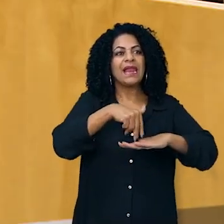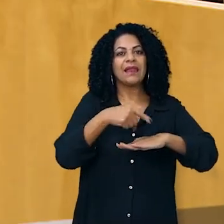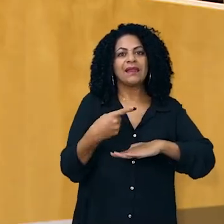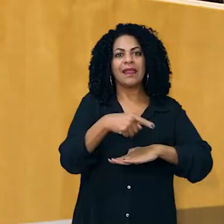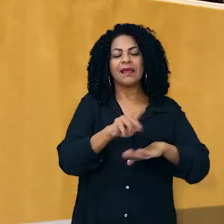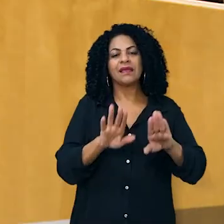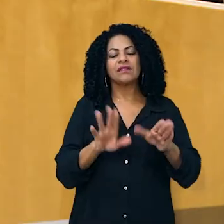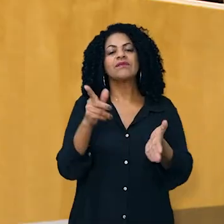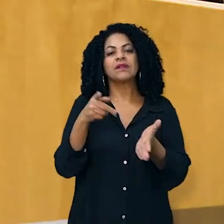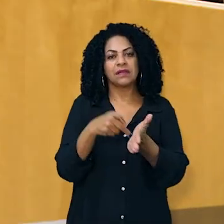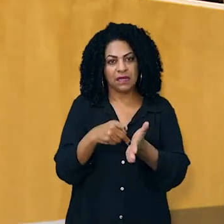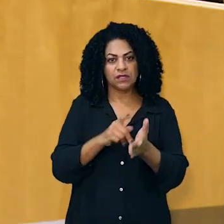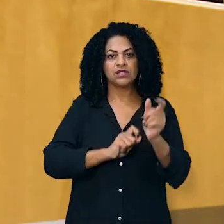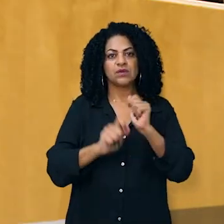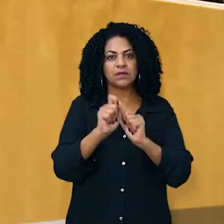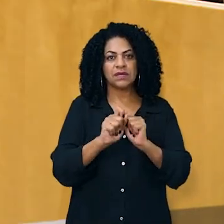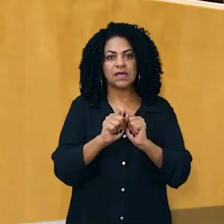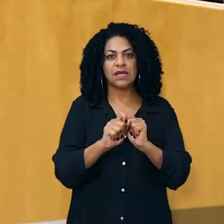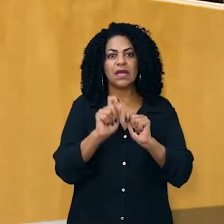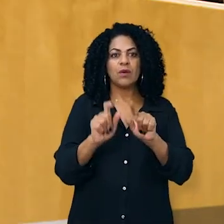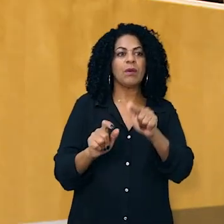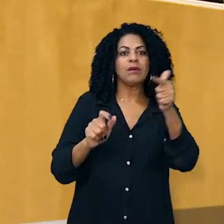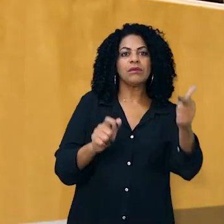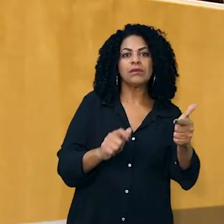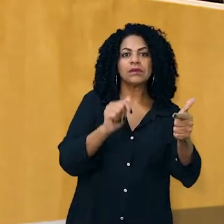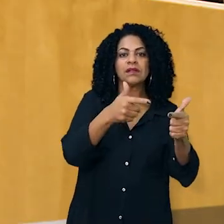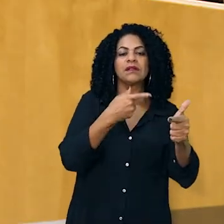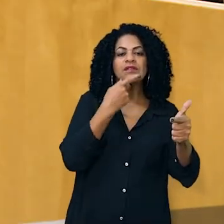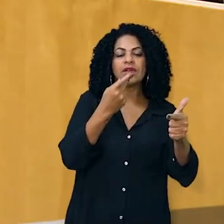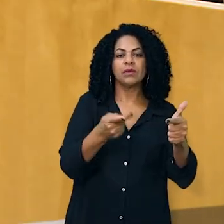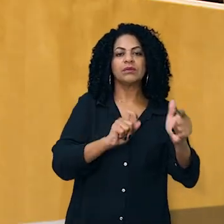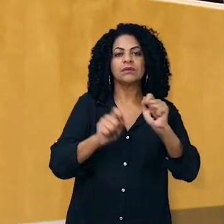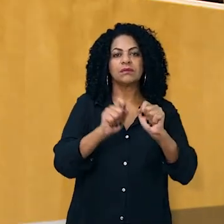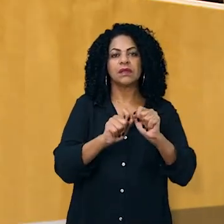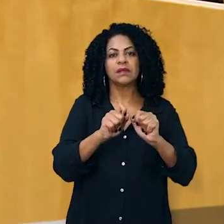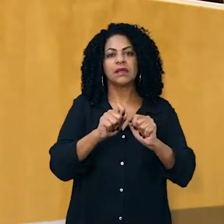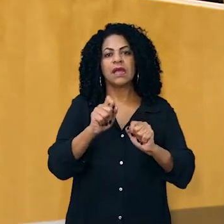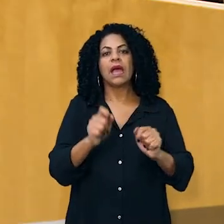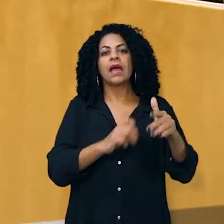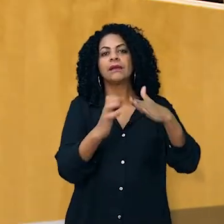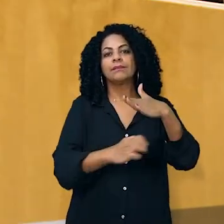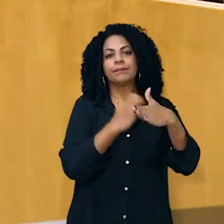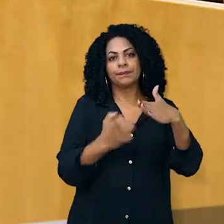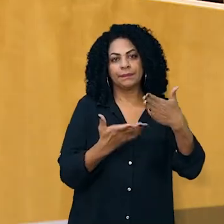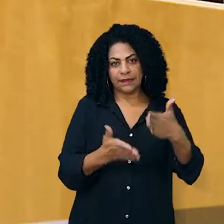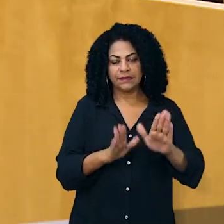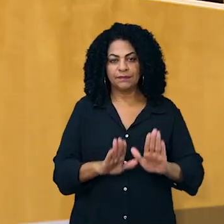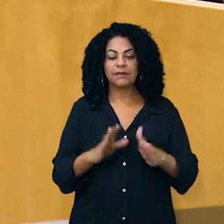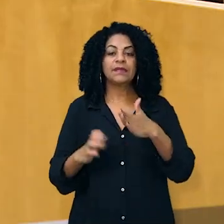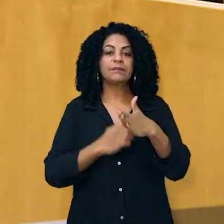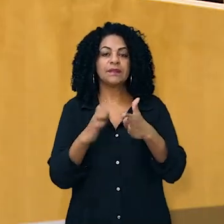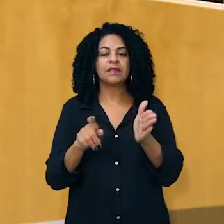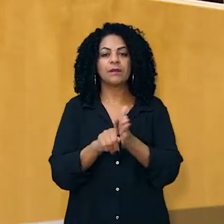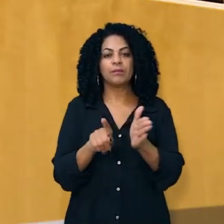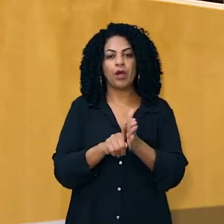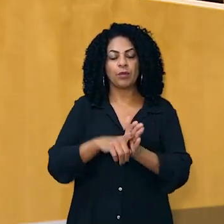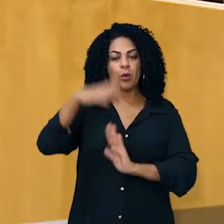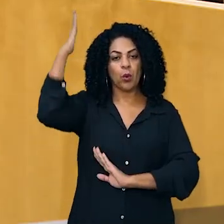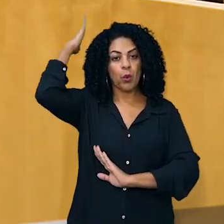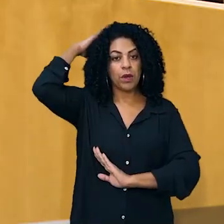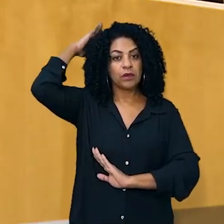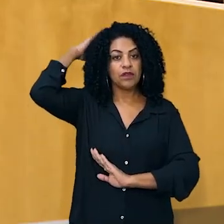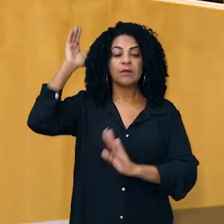verdadeiros os fatos alegados pela outra parte, no caso, a empregadora. A empresa, que fica em Curitiba, argumentou